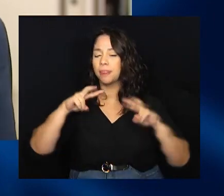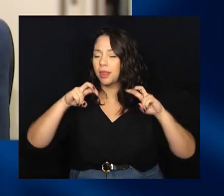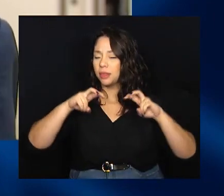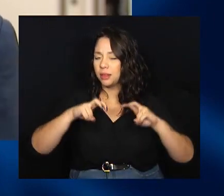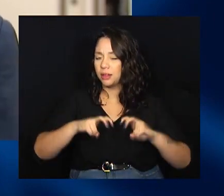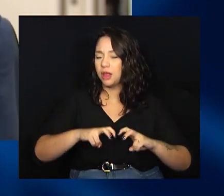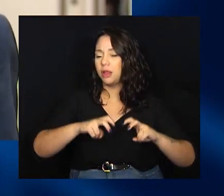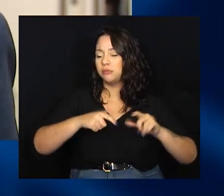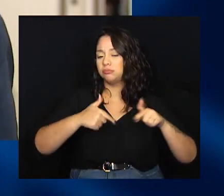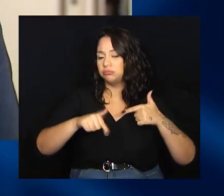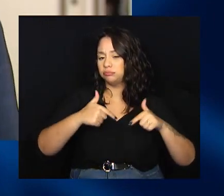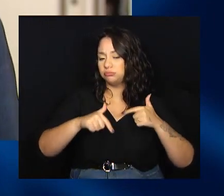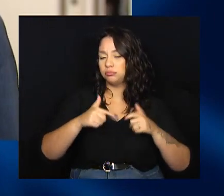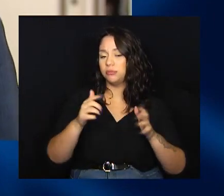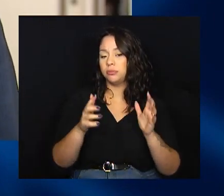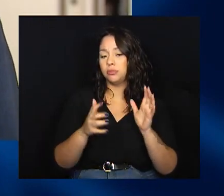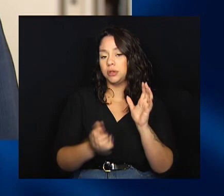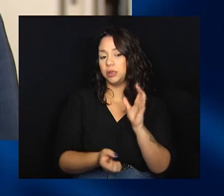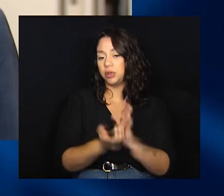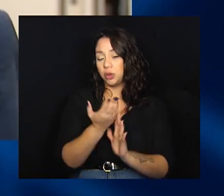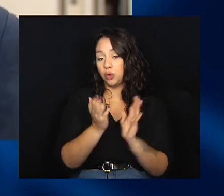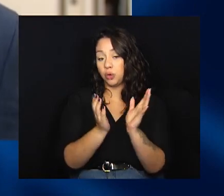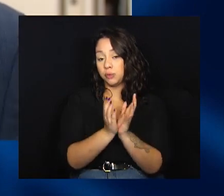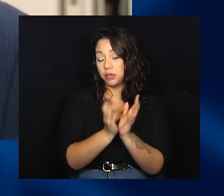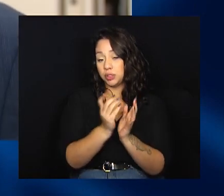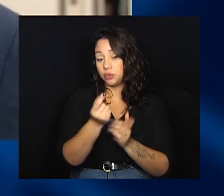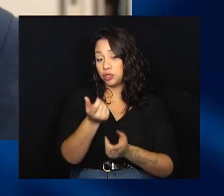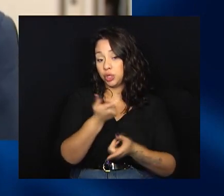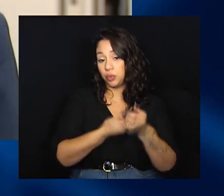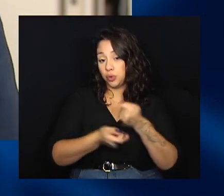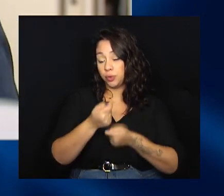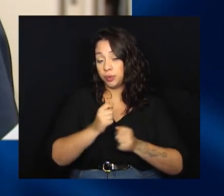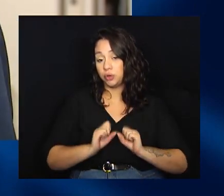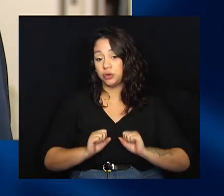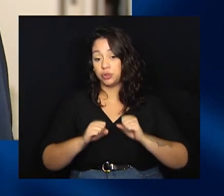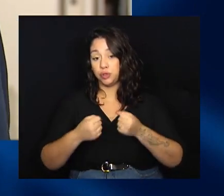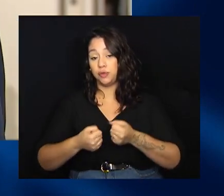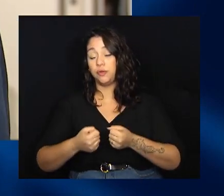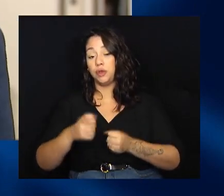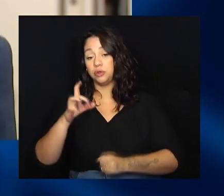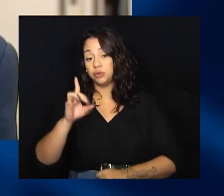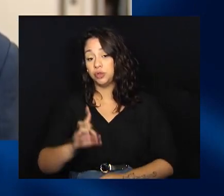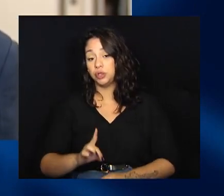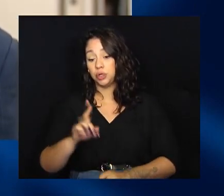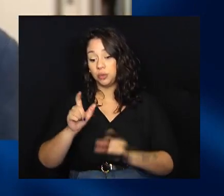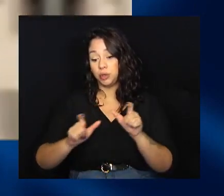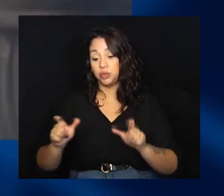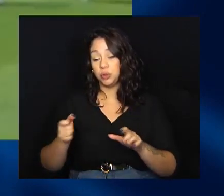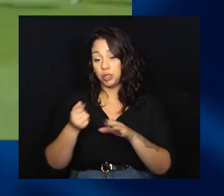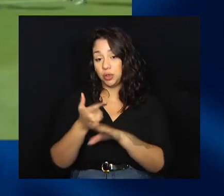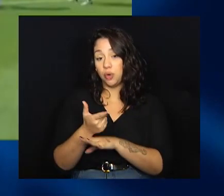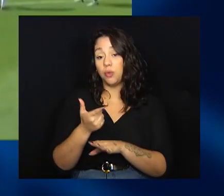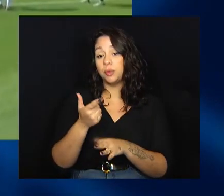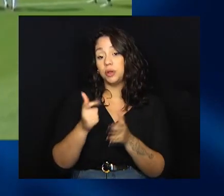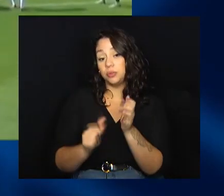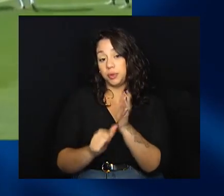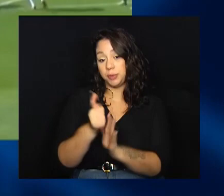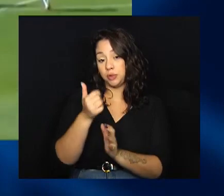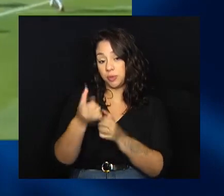realizado pela comissão de economia e defesa dos direitos do consumidor no primeiro semestre